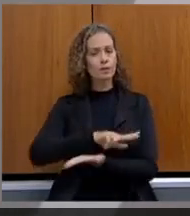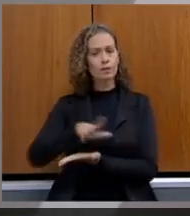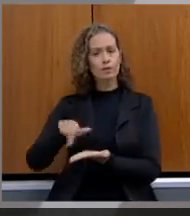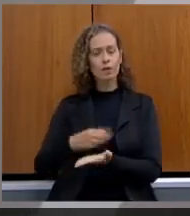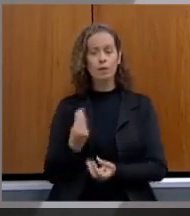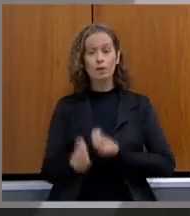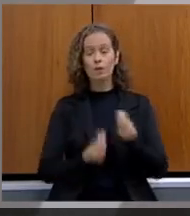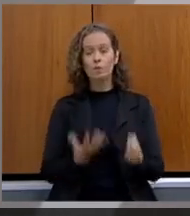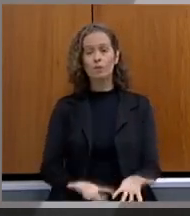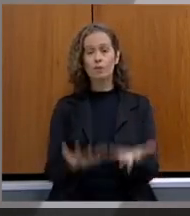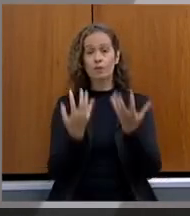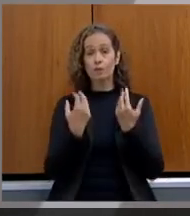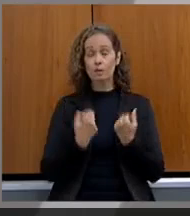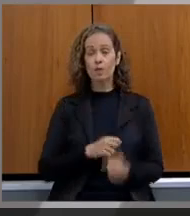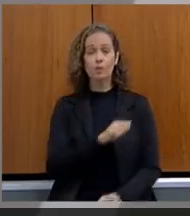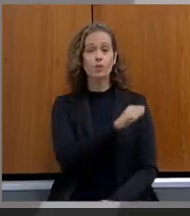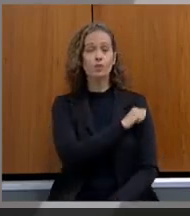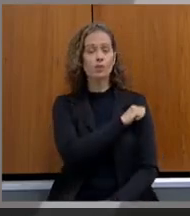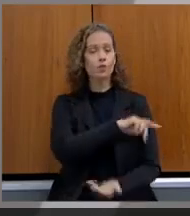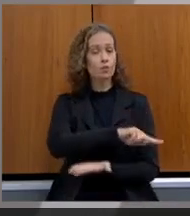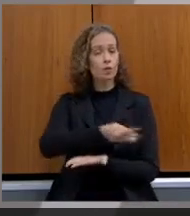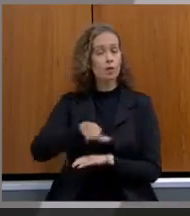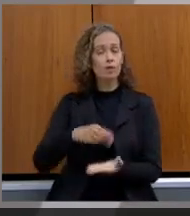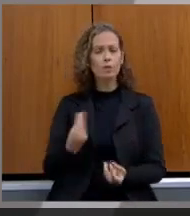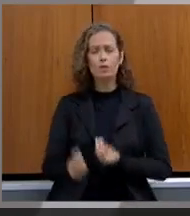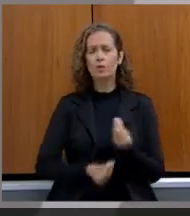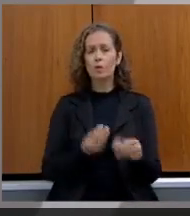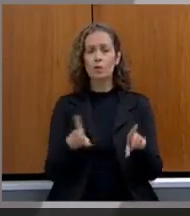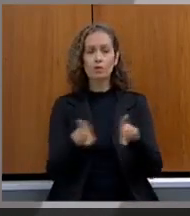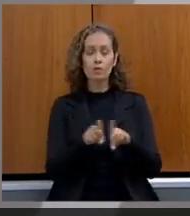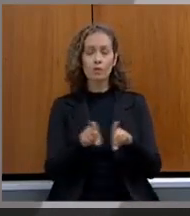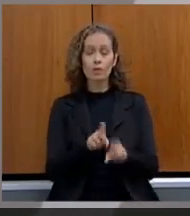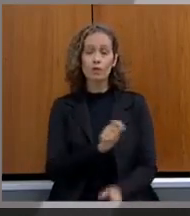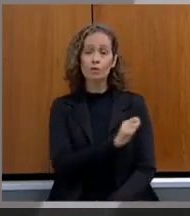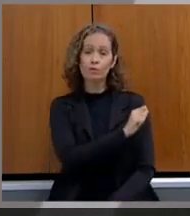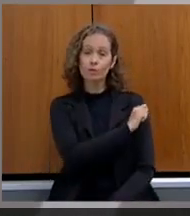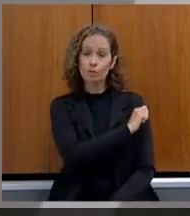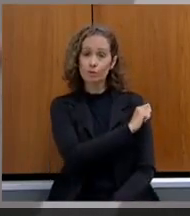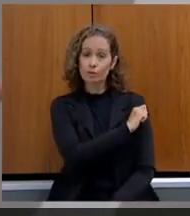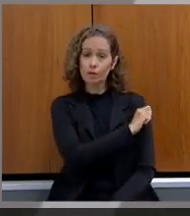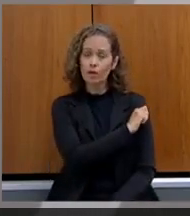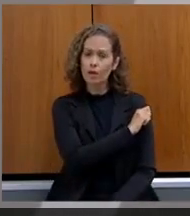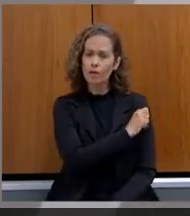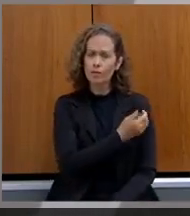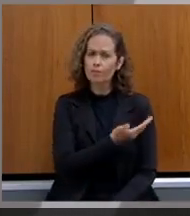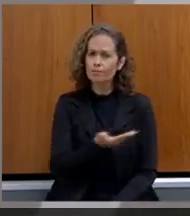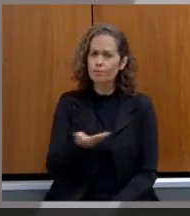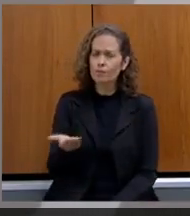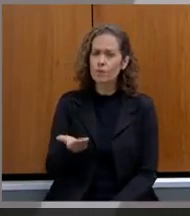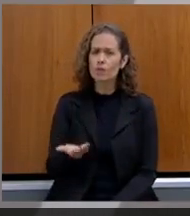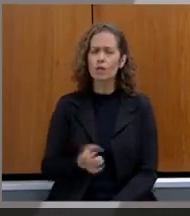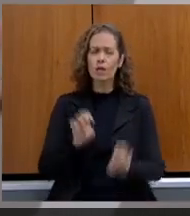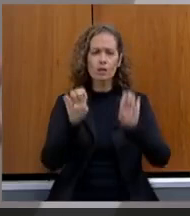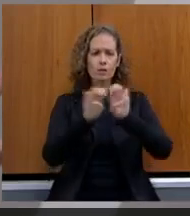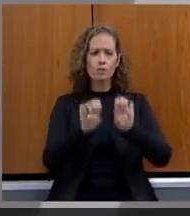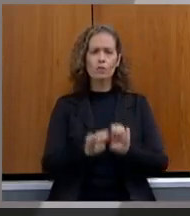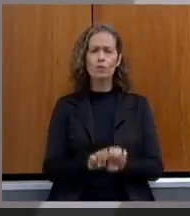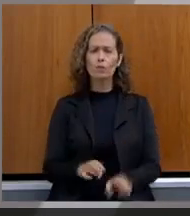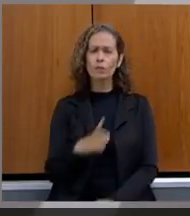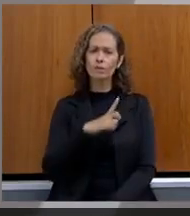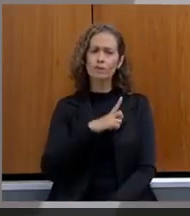forma como recebemos nossos alunos e da maneira como eles são a estrutura que eles têm para